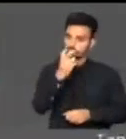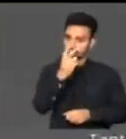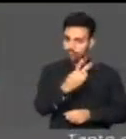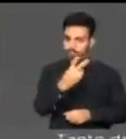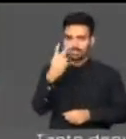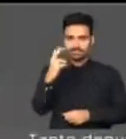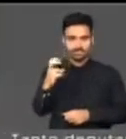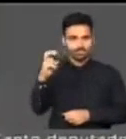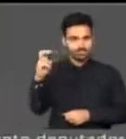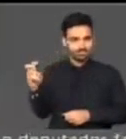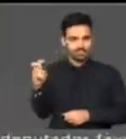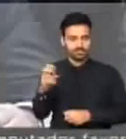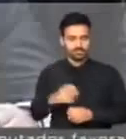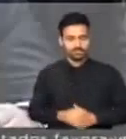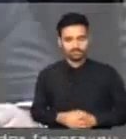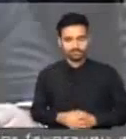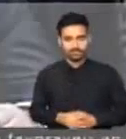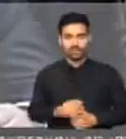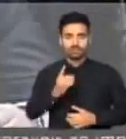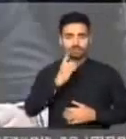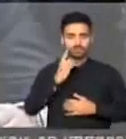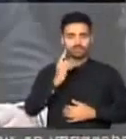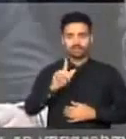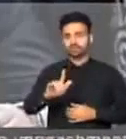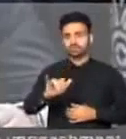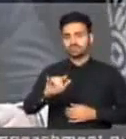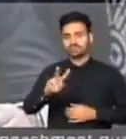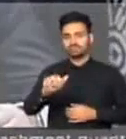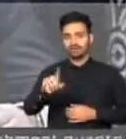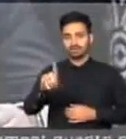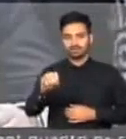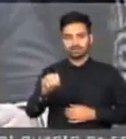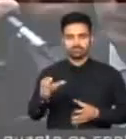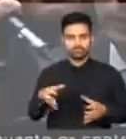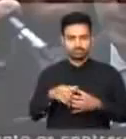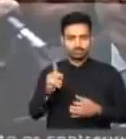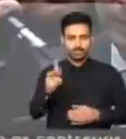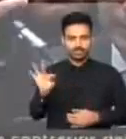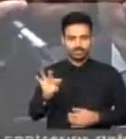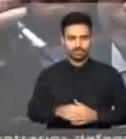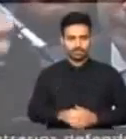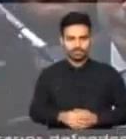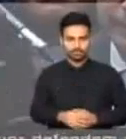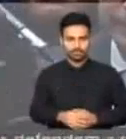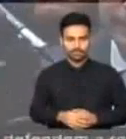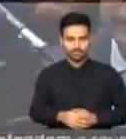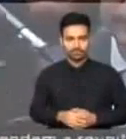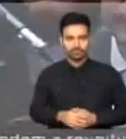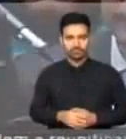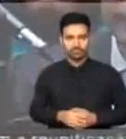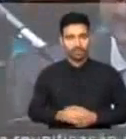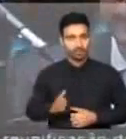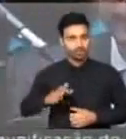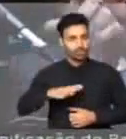255 votos acumulados. Deputado Givaldo Vieira, do PT. A